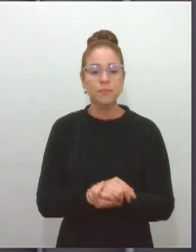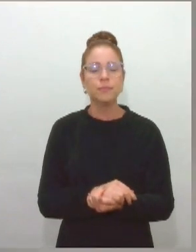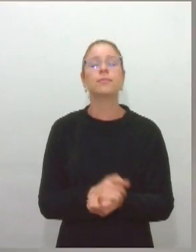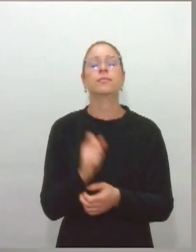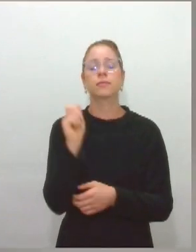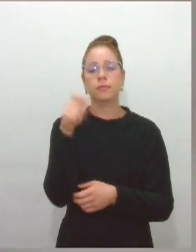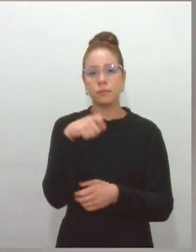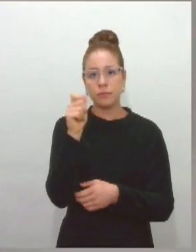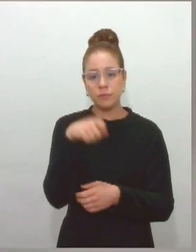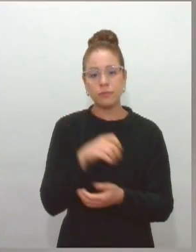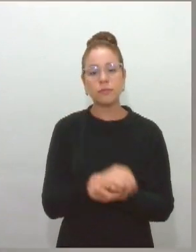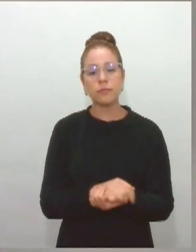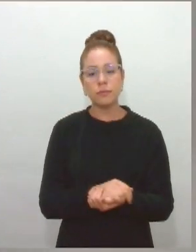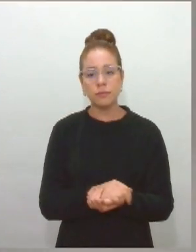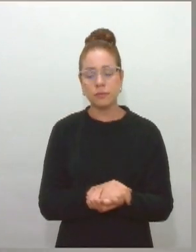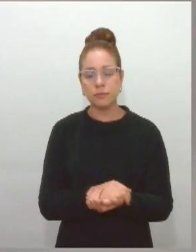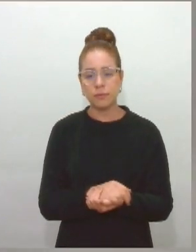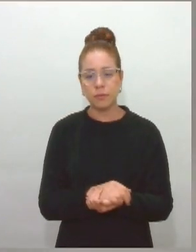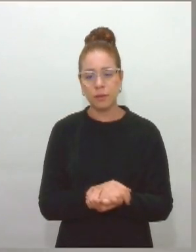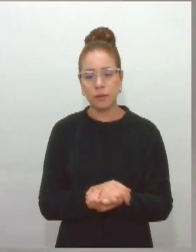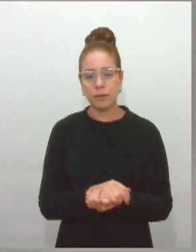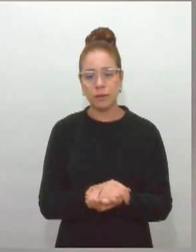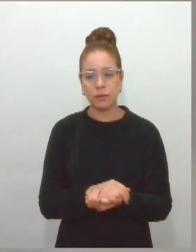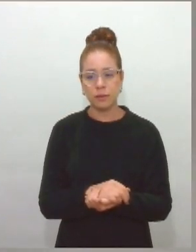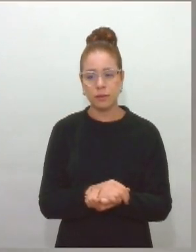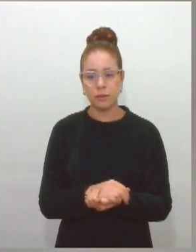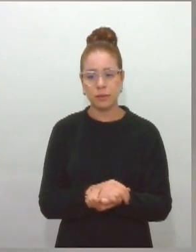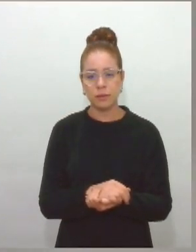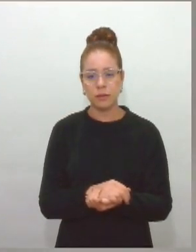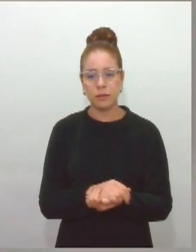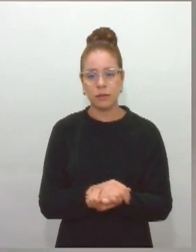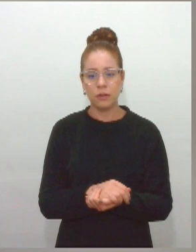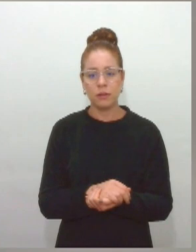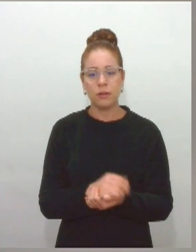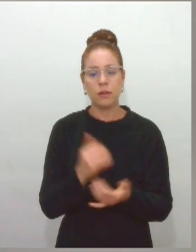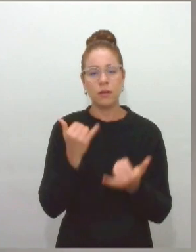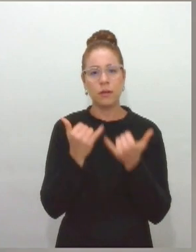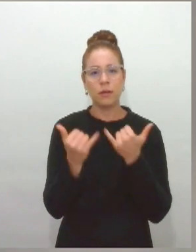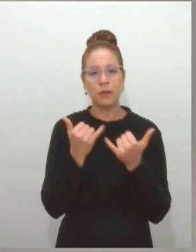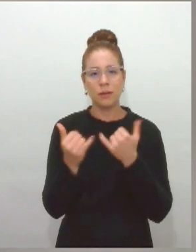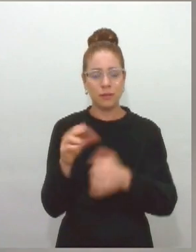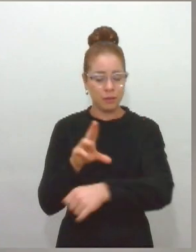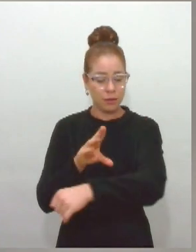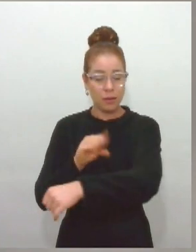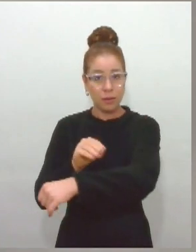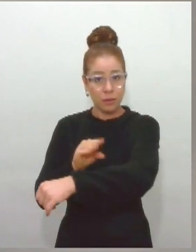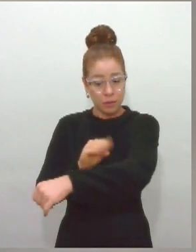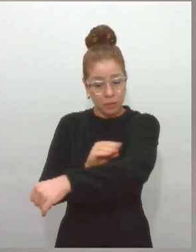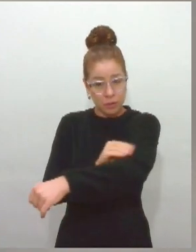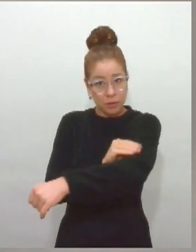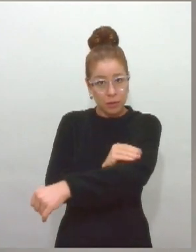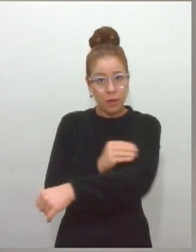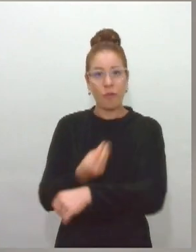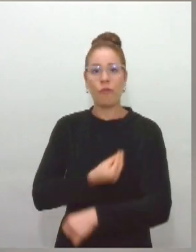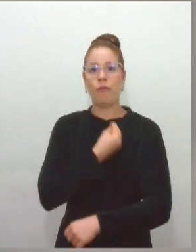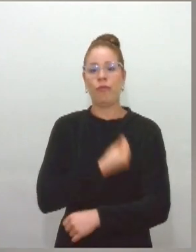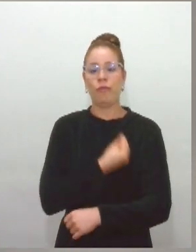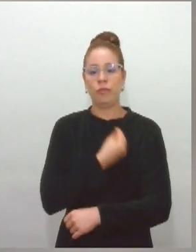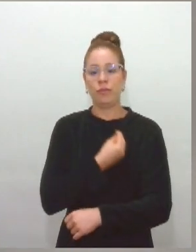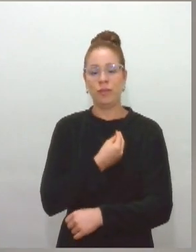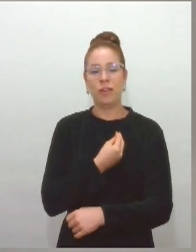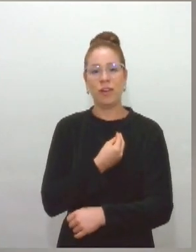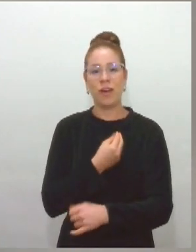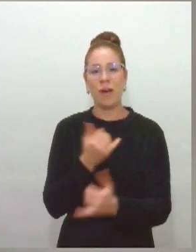Acival. A gente até fala que é um curativo vivo, não um curativo biológico. É como se fosse um band-aid, só que